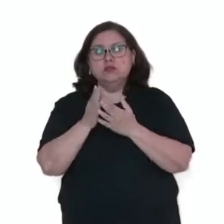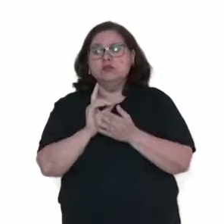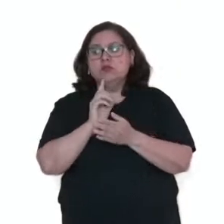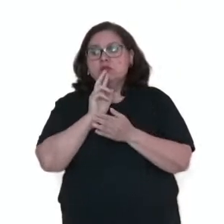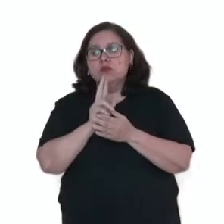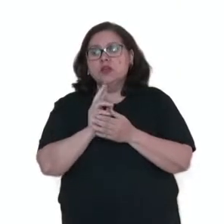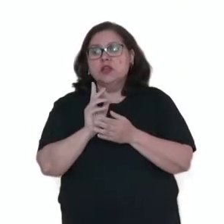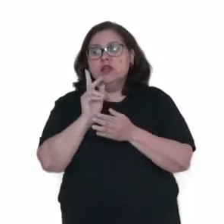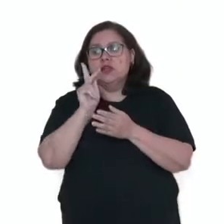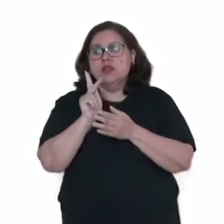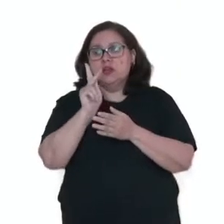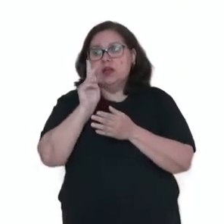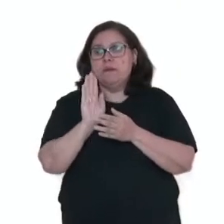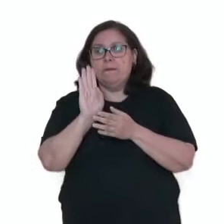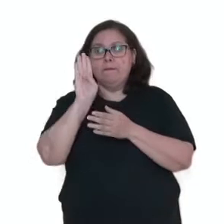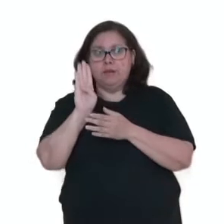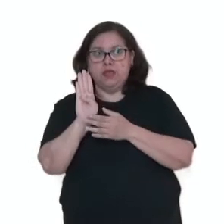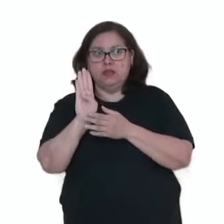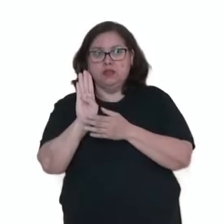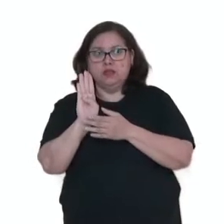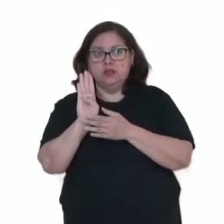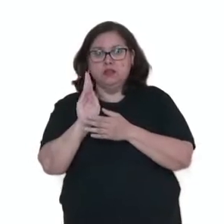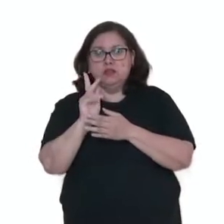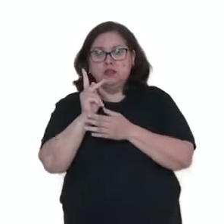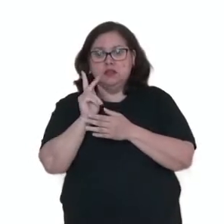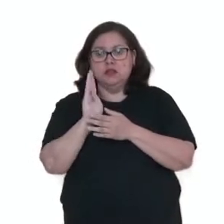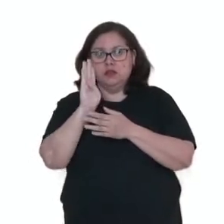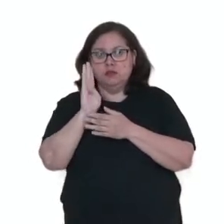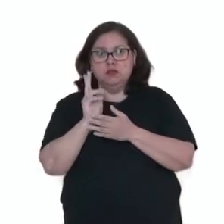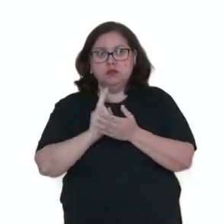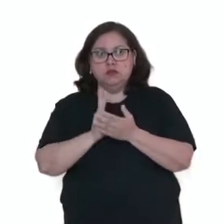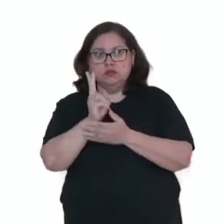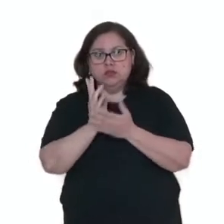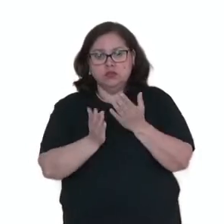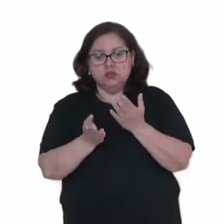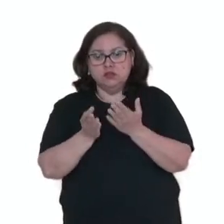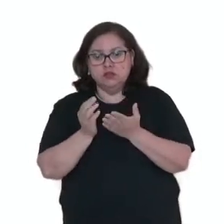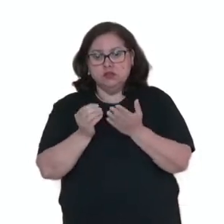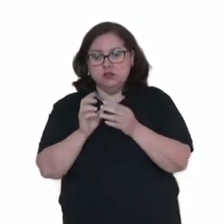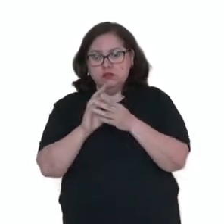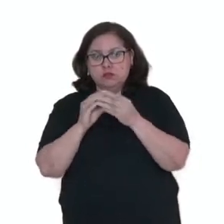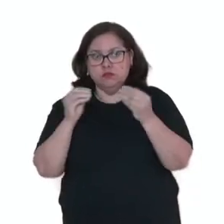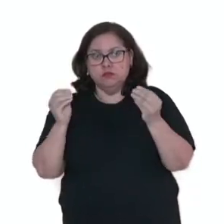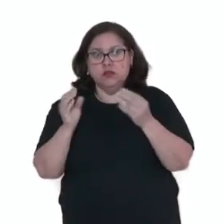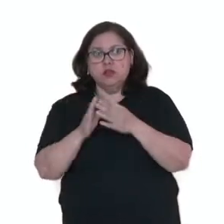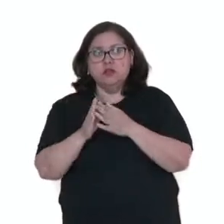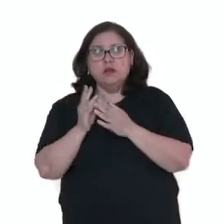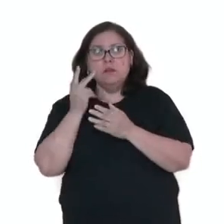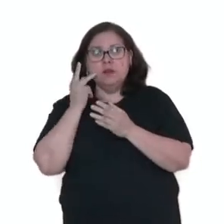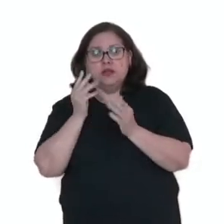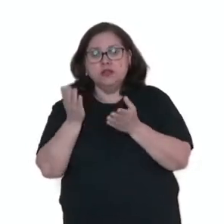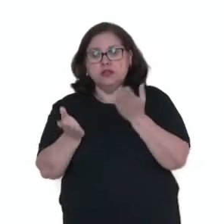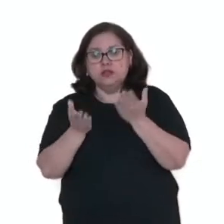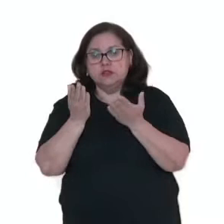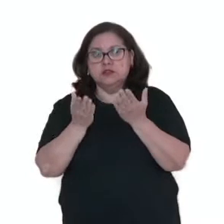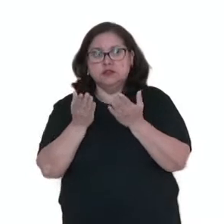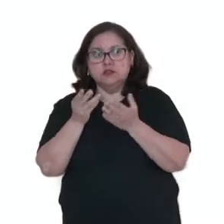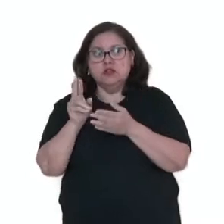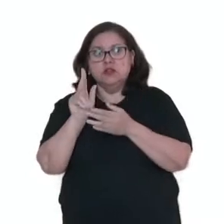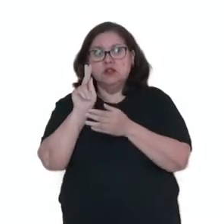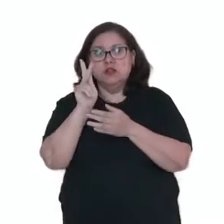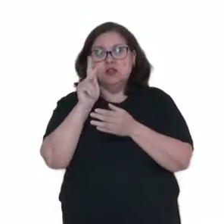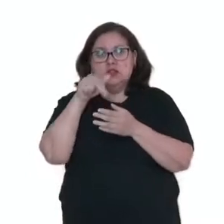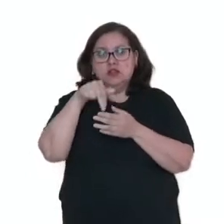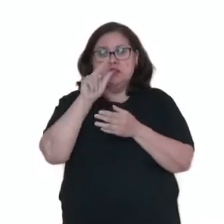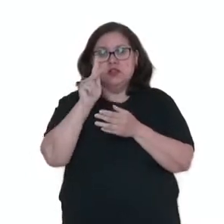denominado de Kb, tá? Kb, constante, né, de dissociação das bases. Para a reação hidróxido de